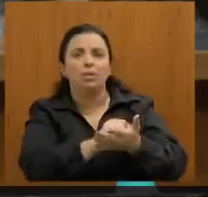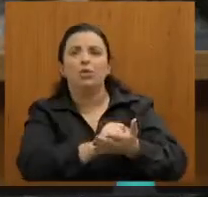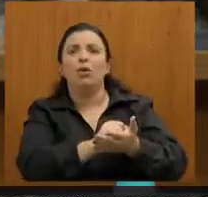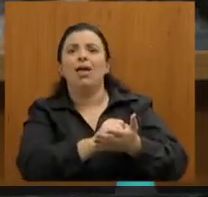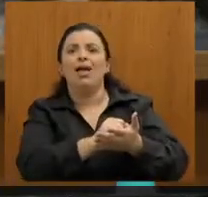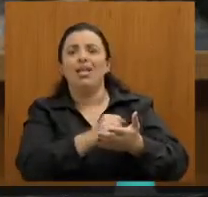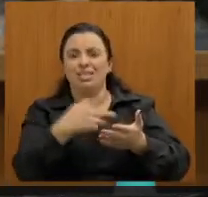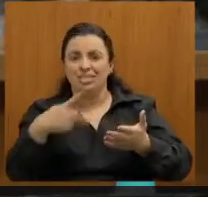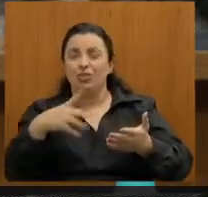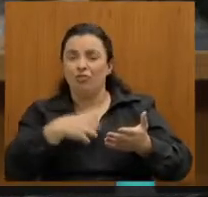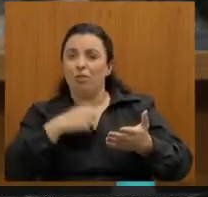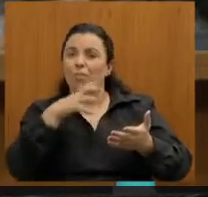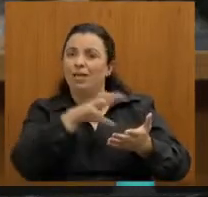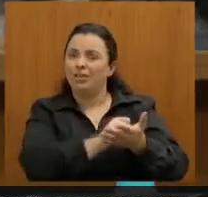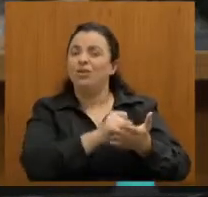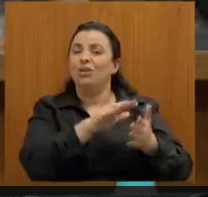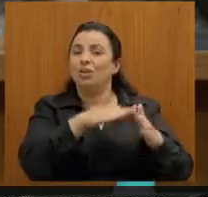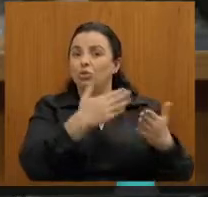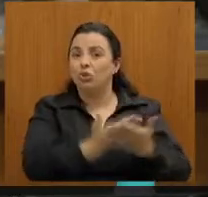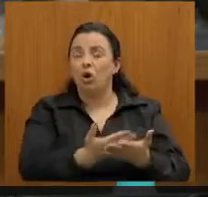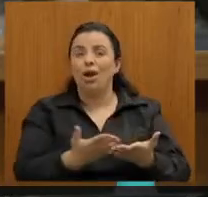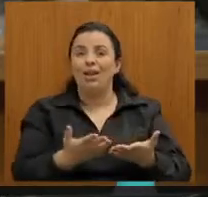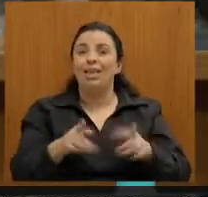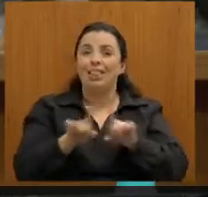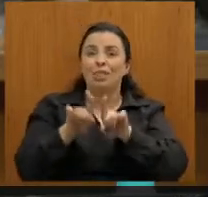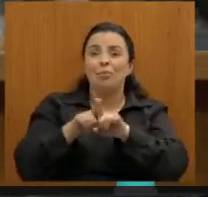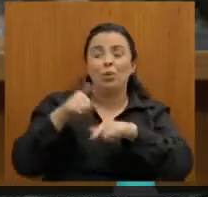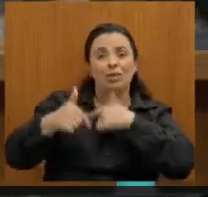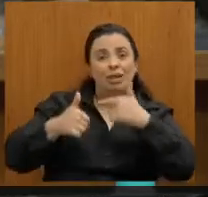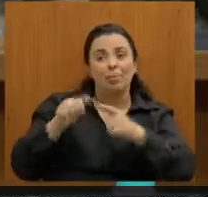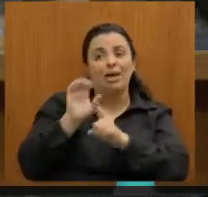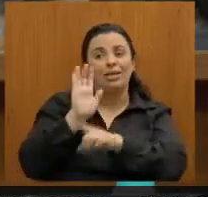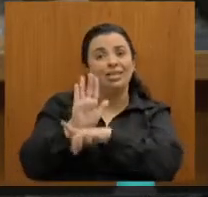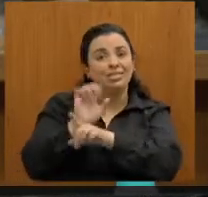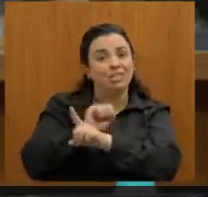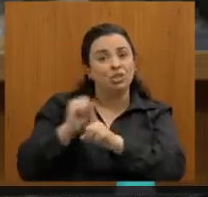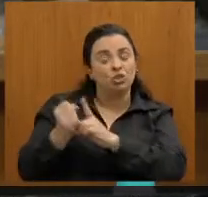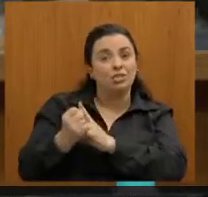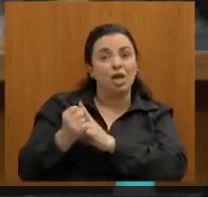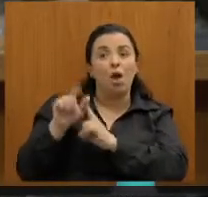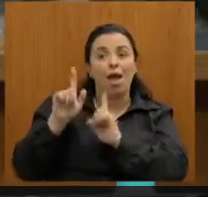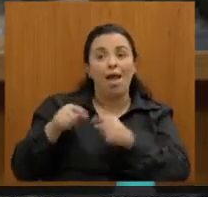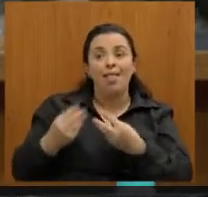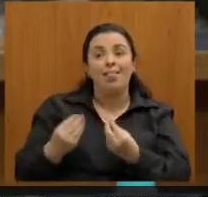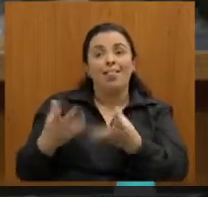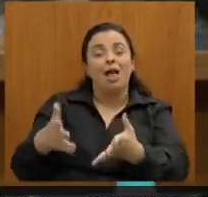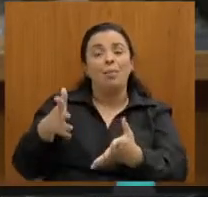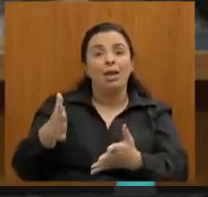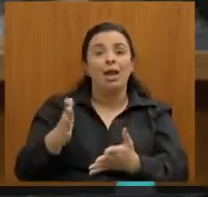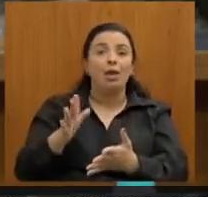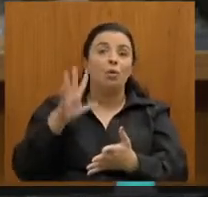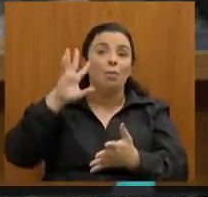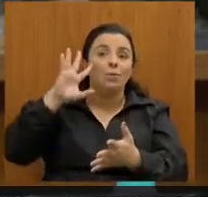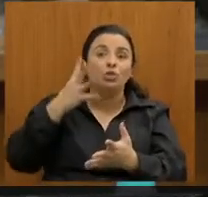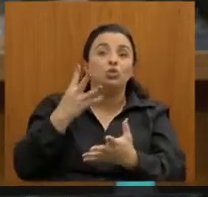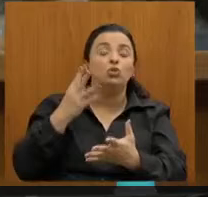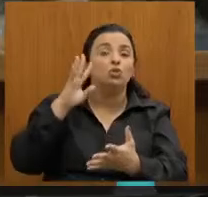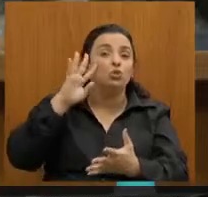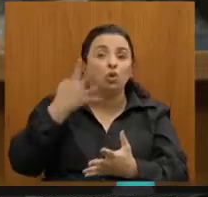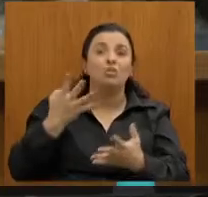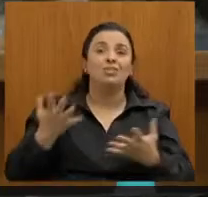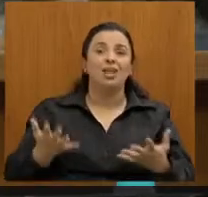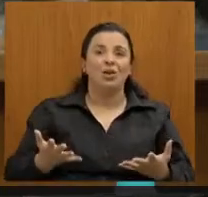da Assistência Social estamos apontando para essa mulher é uma solução e ela não está sozinha para essa